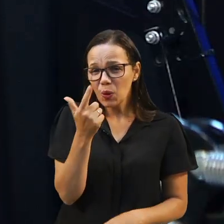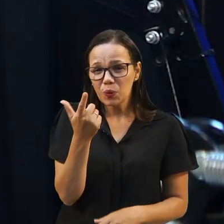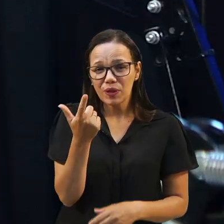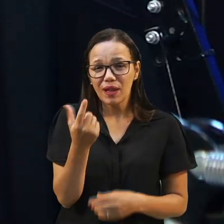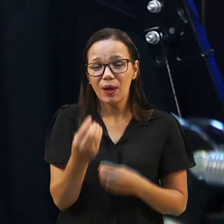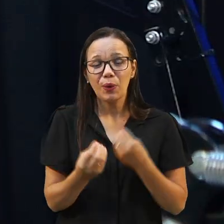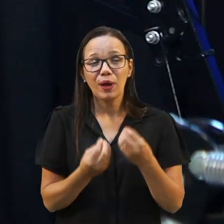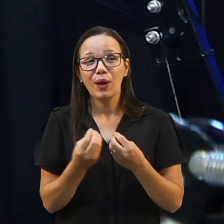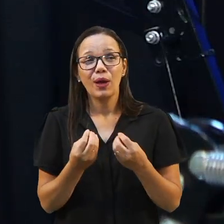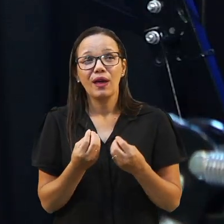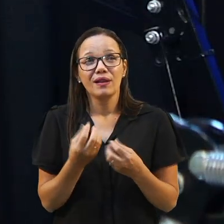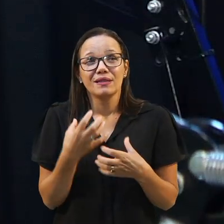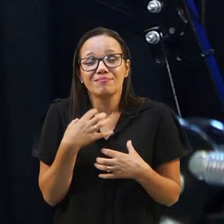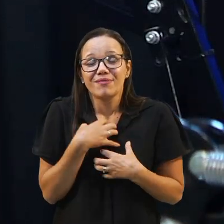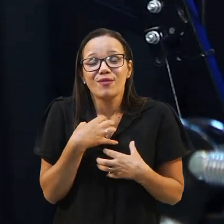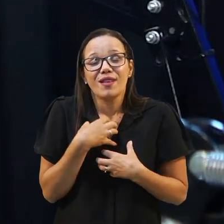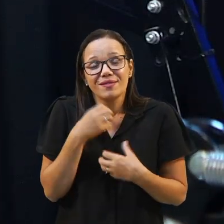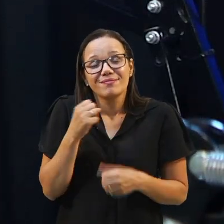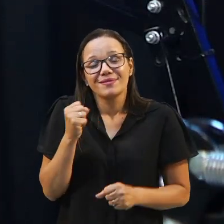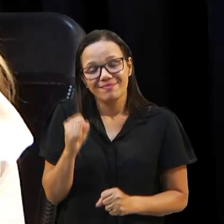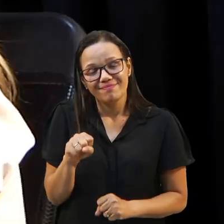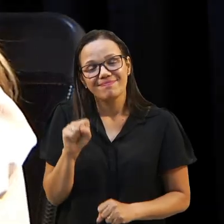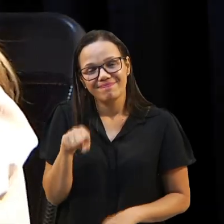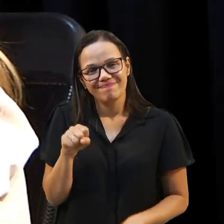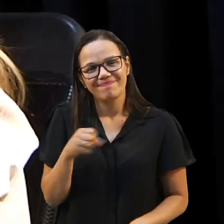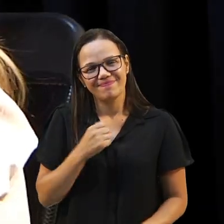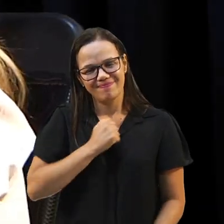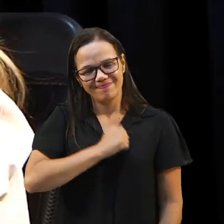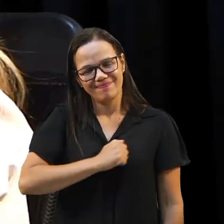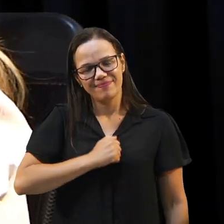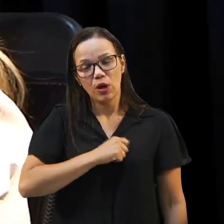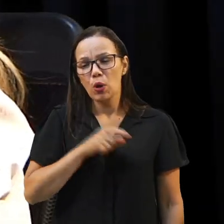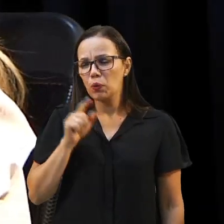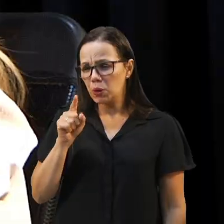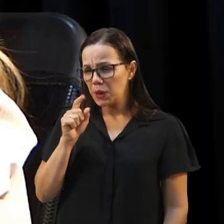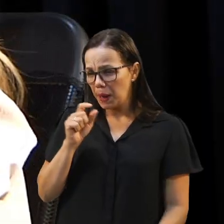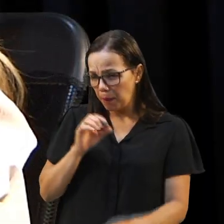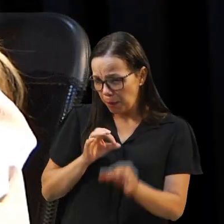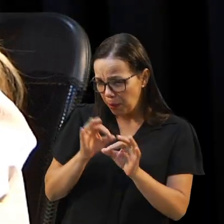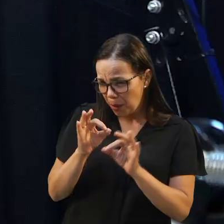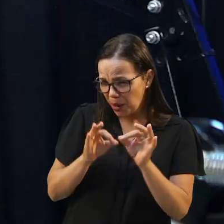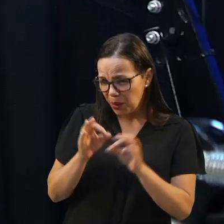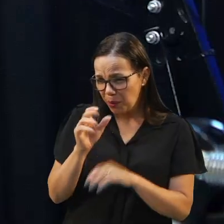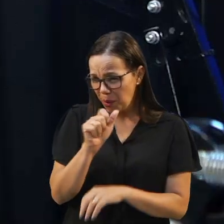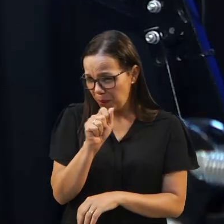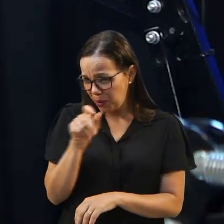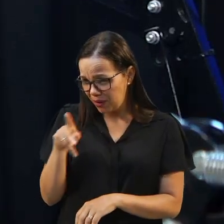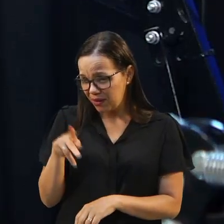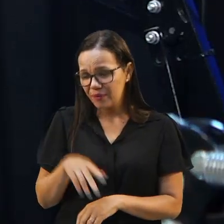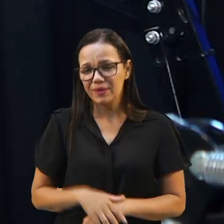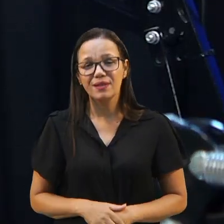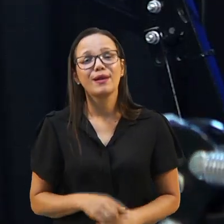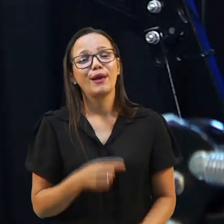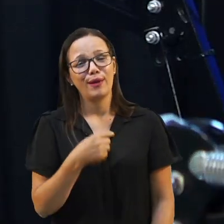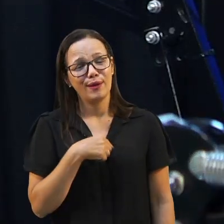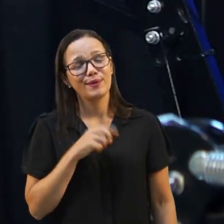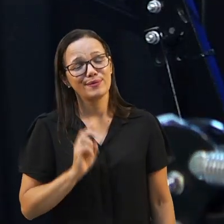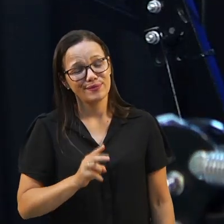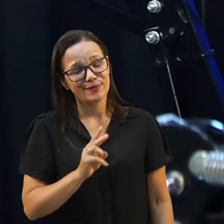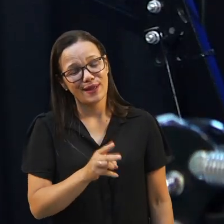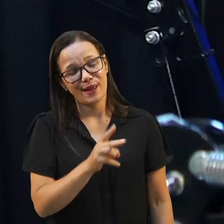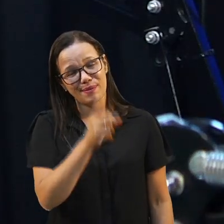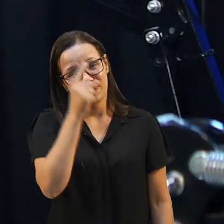de não ter saudade, né? Professor, o senhor chegou a se preparar para a aposentadoria? Eu sempre